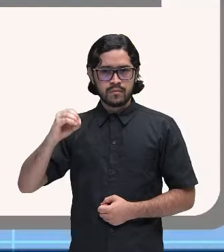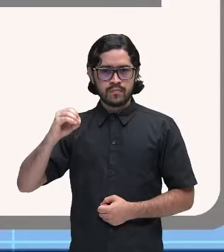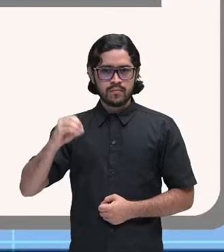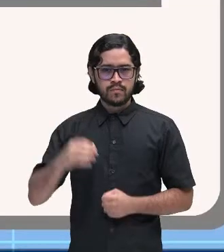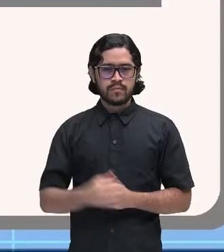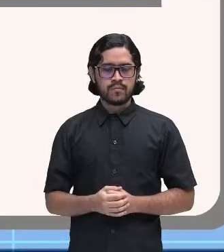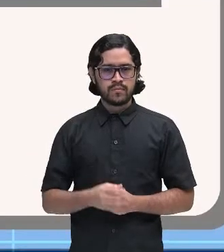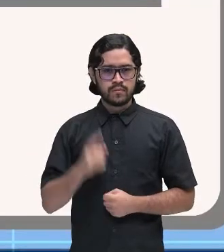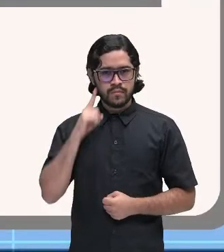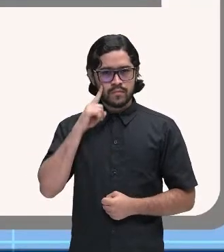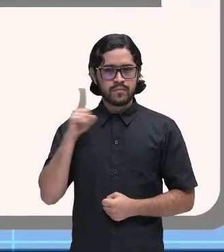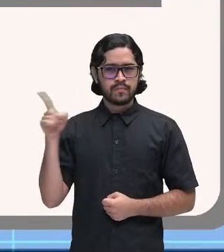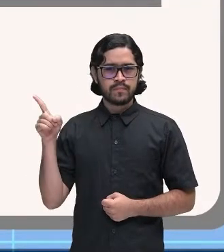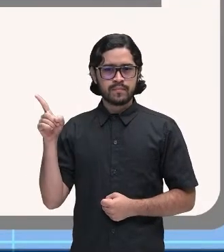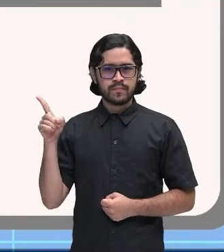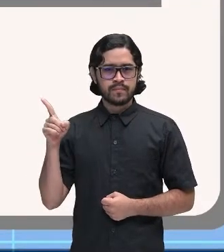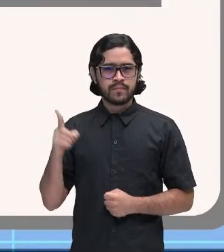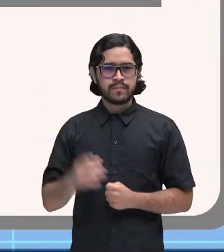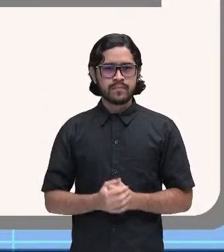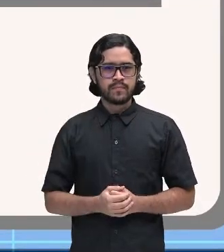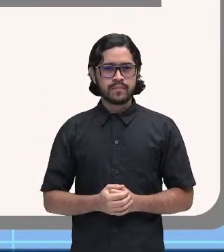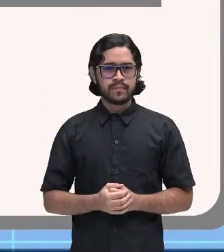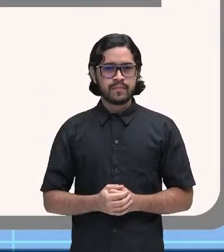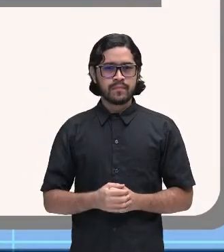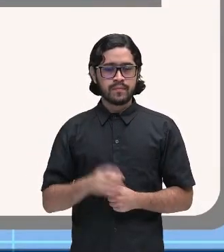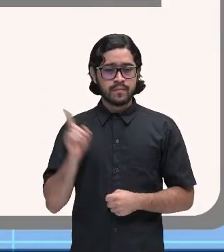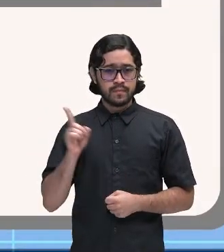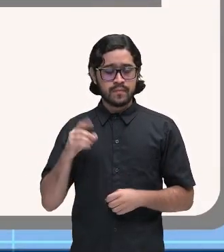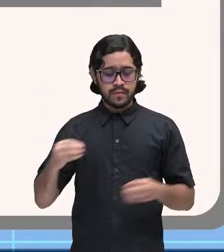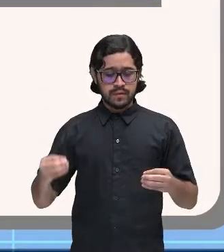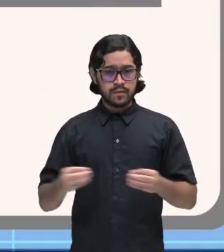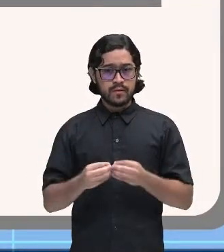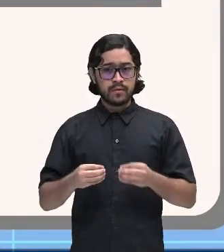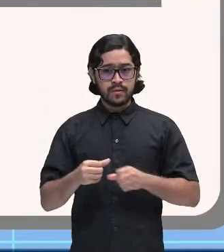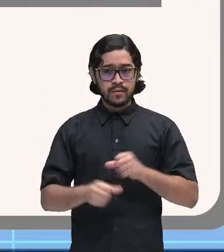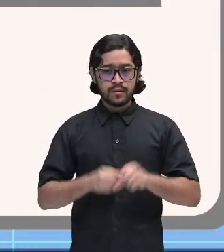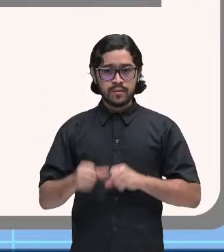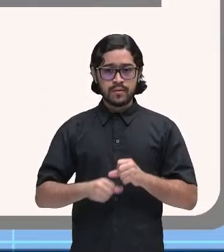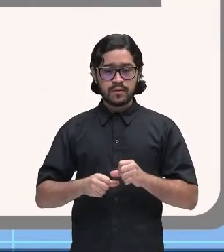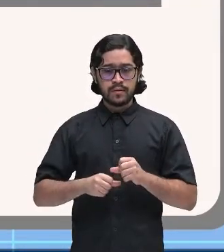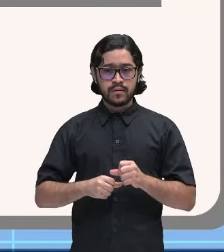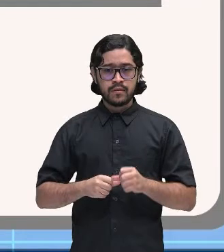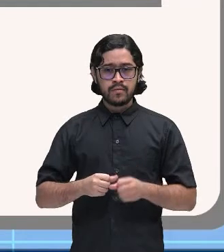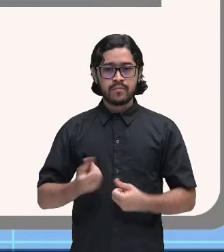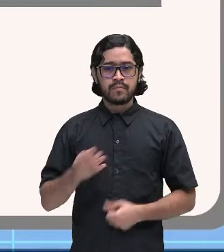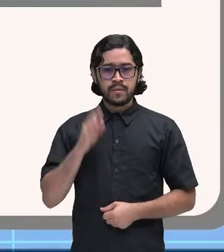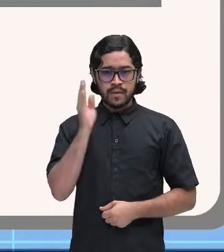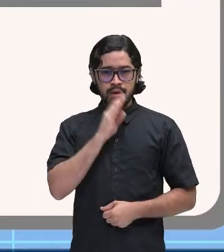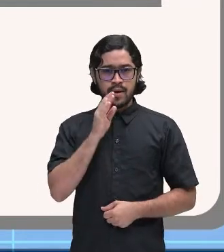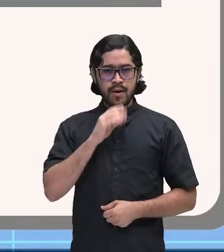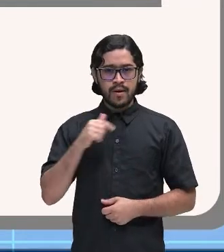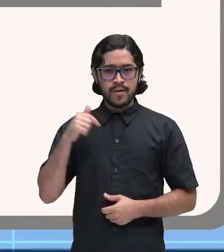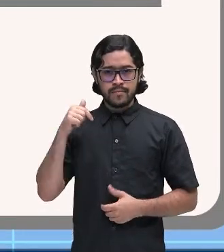enzimas do suco gástrico. Rapidamente, nós temos a pepsina, a renina e a lipase gástrica, que também existe